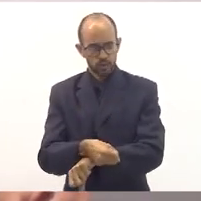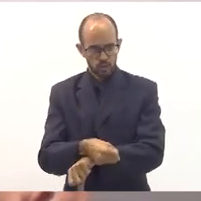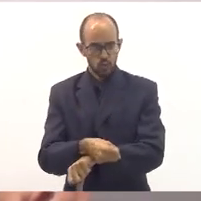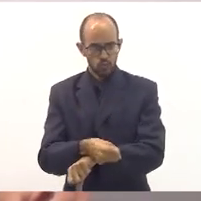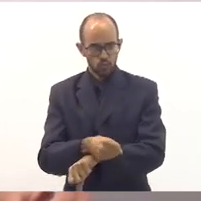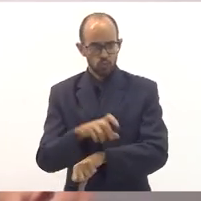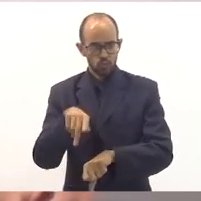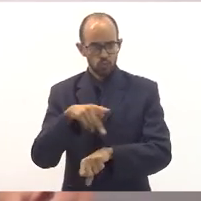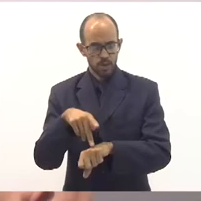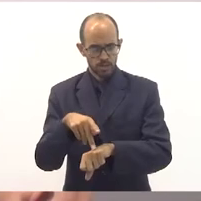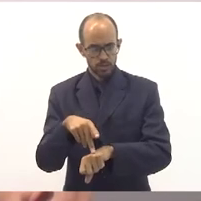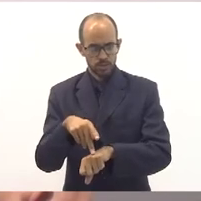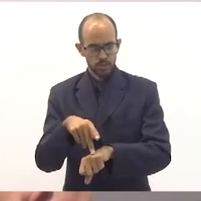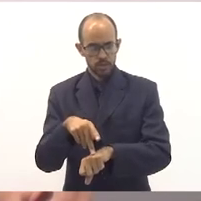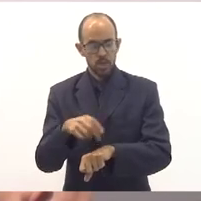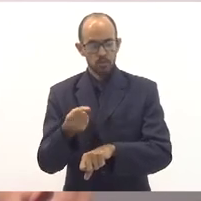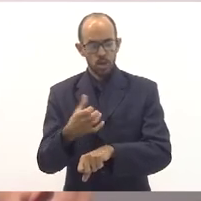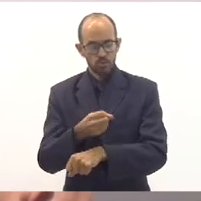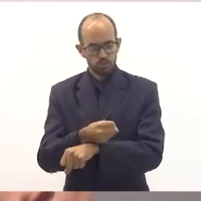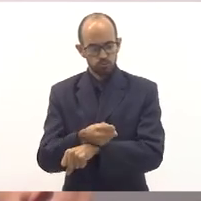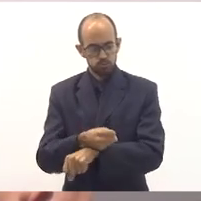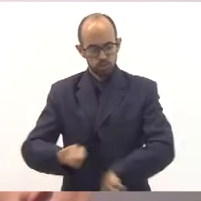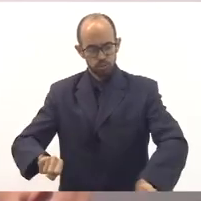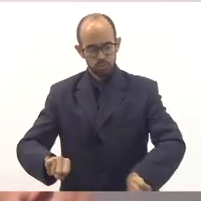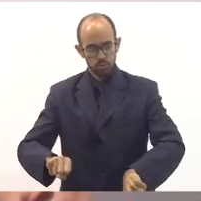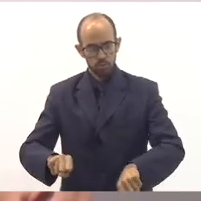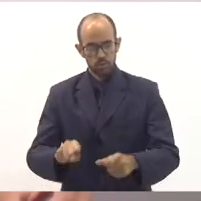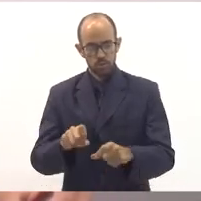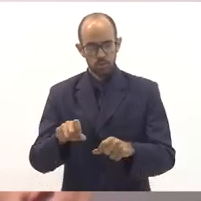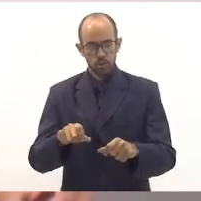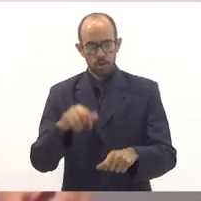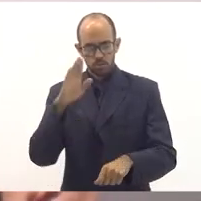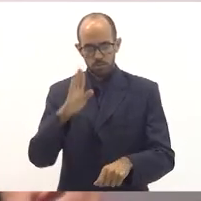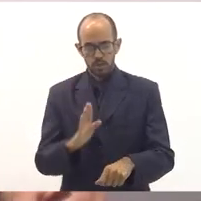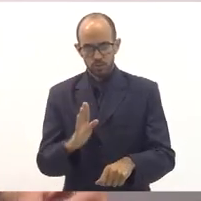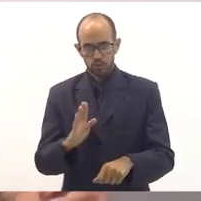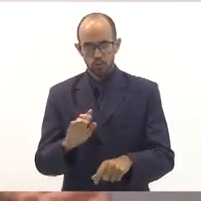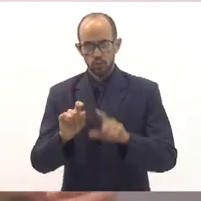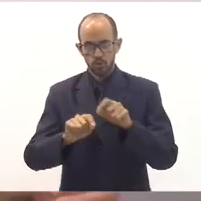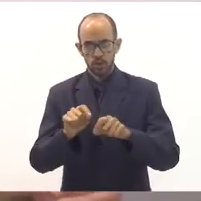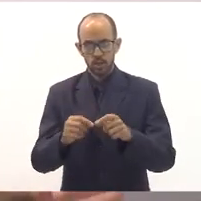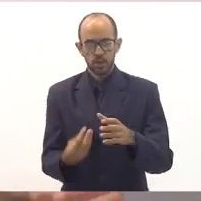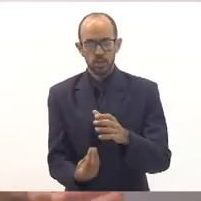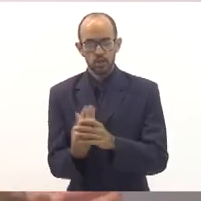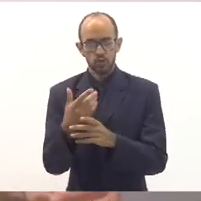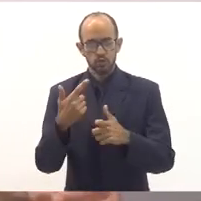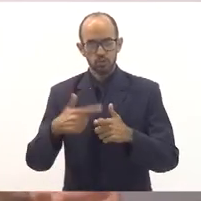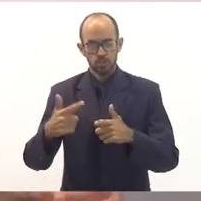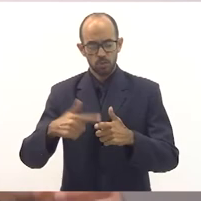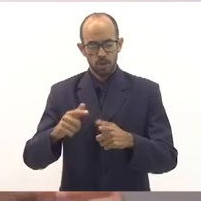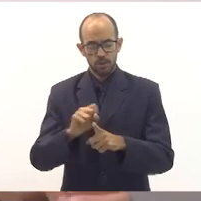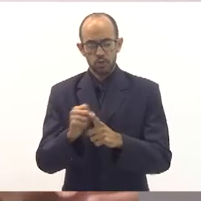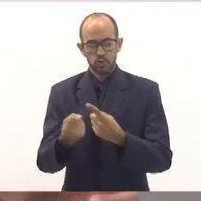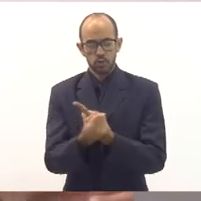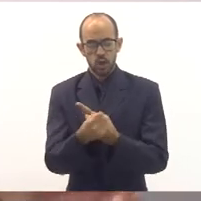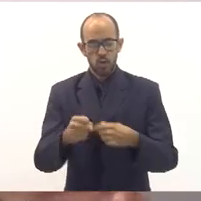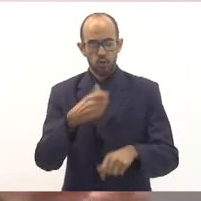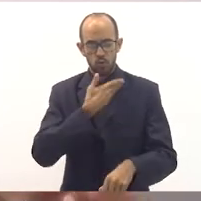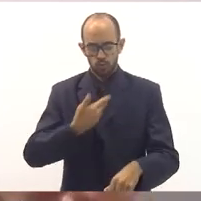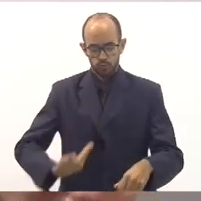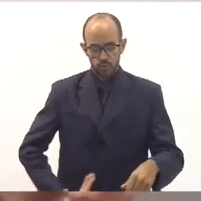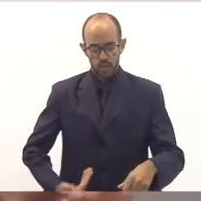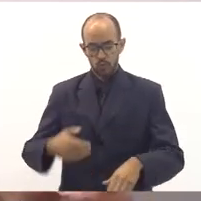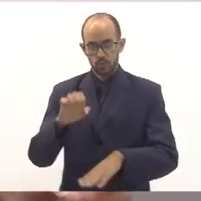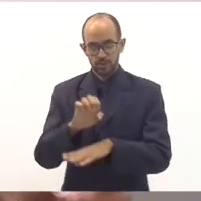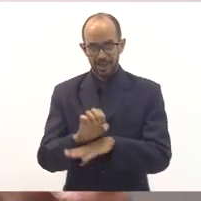quando abolição da escravidão Vem para o nosso país queria ser um problema social que o governo